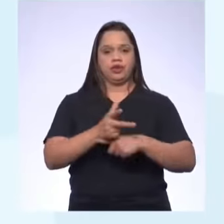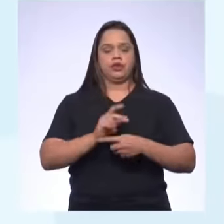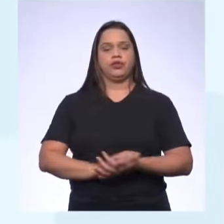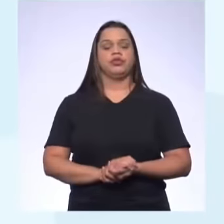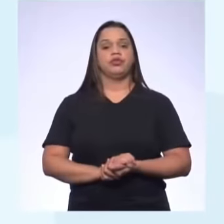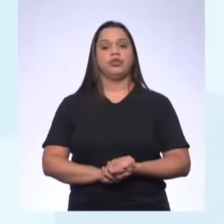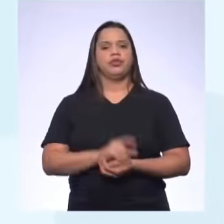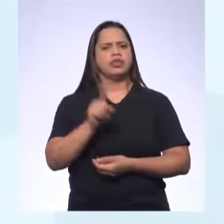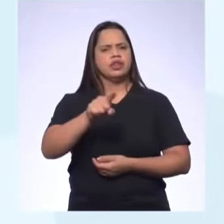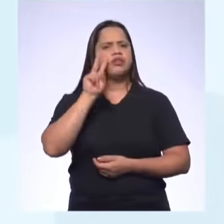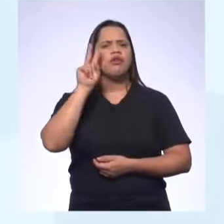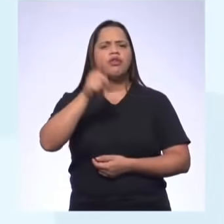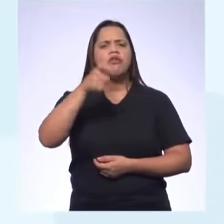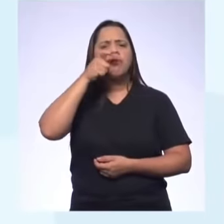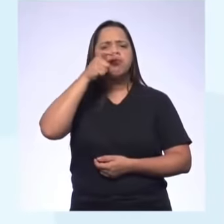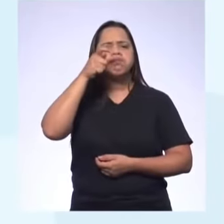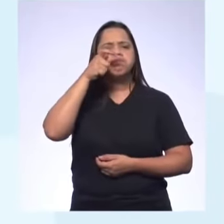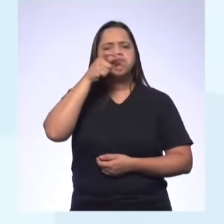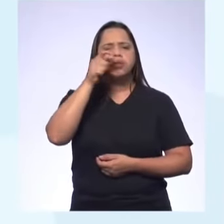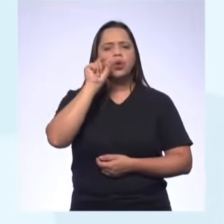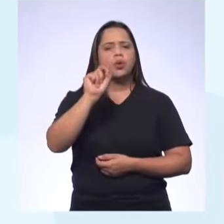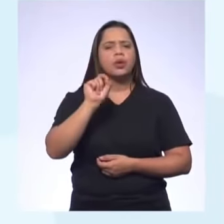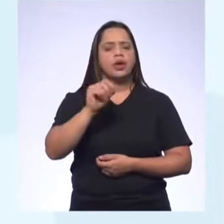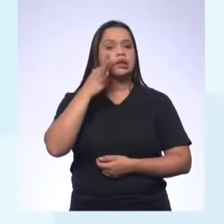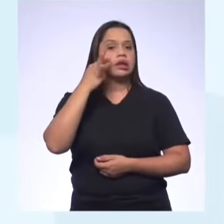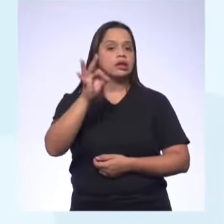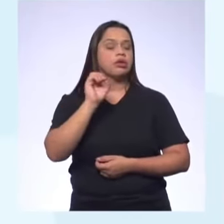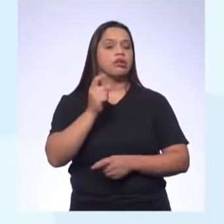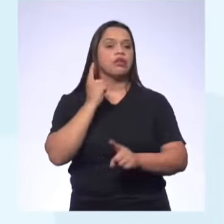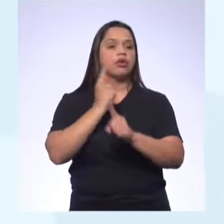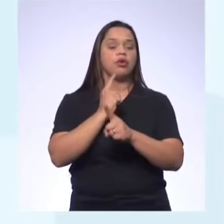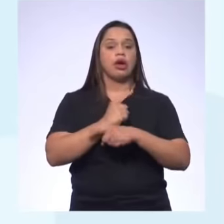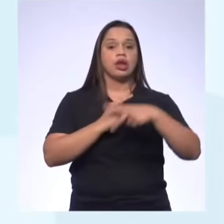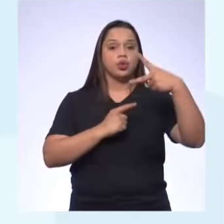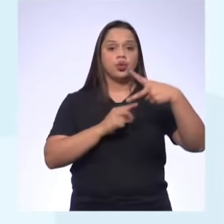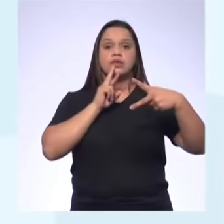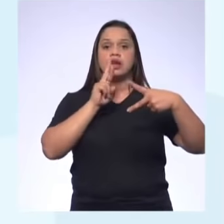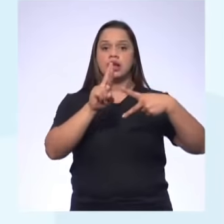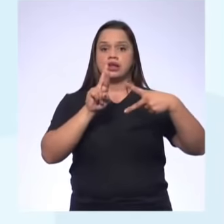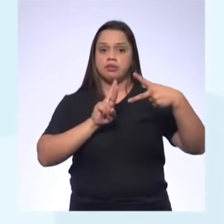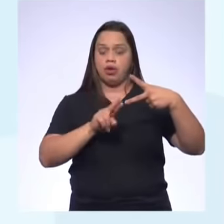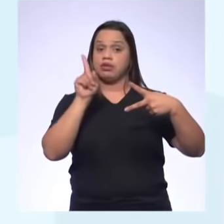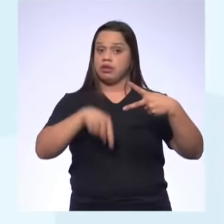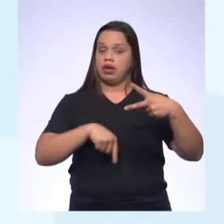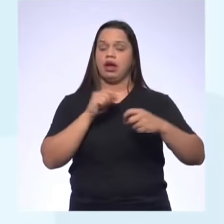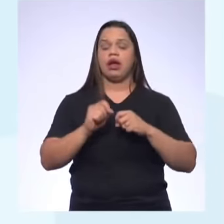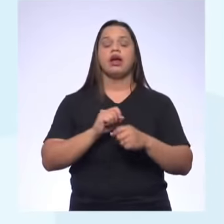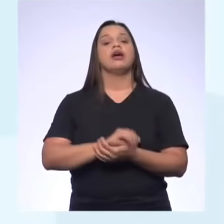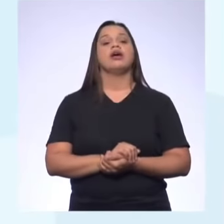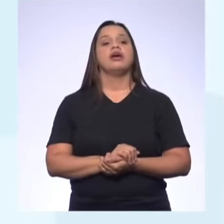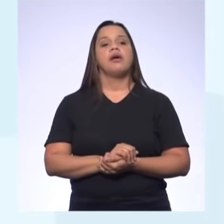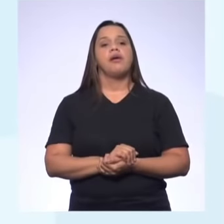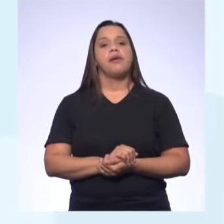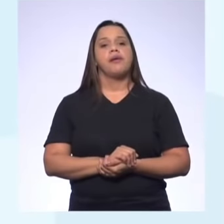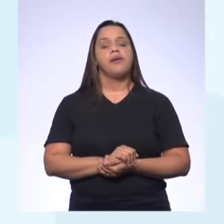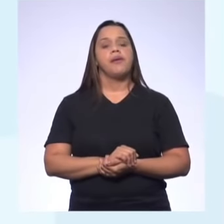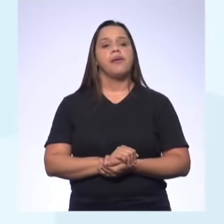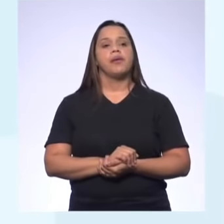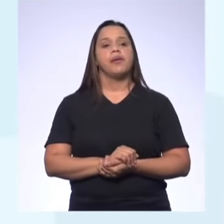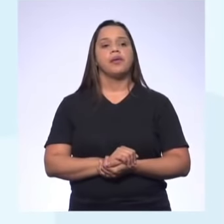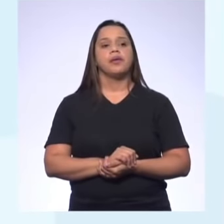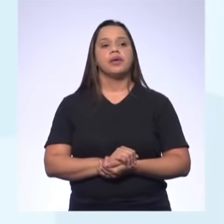Vocês vão observar vão tentar localizar essas 2 respostas. É o skimming. What is it about? Sobre o que